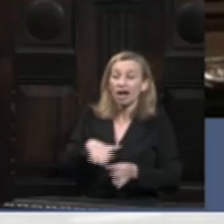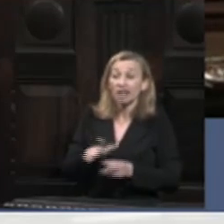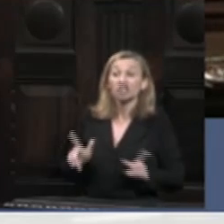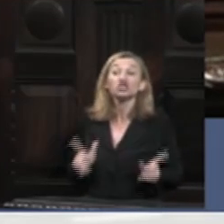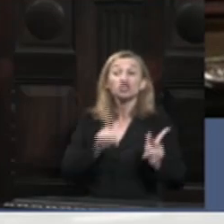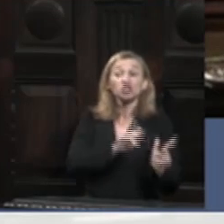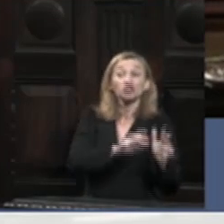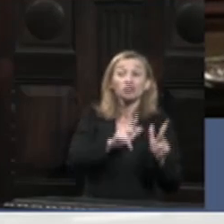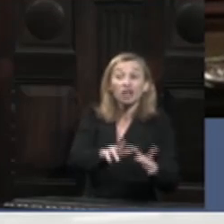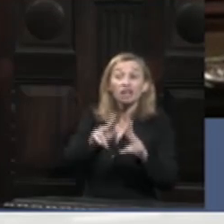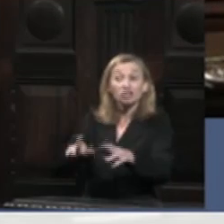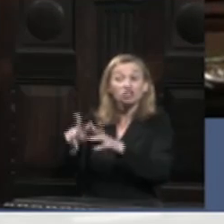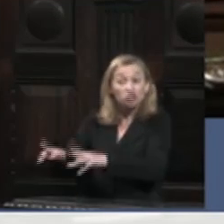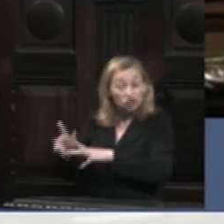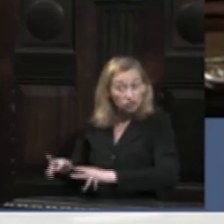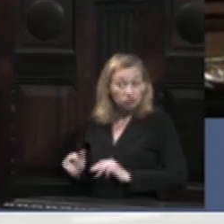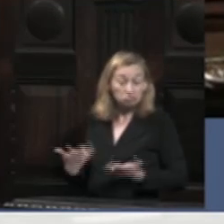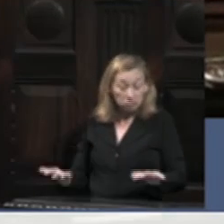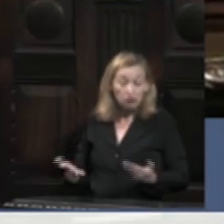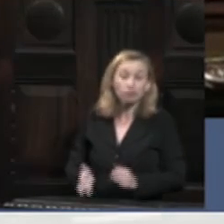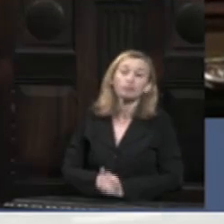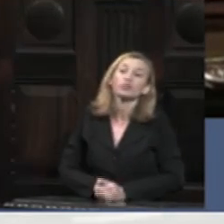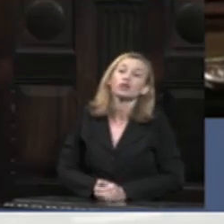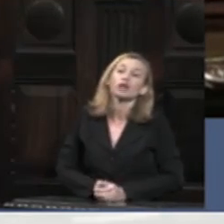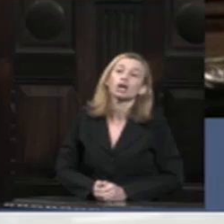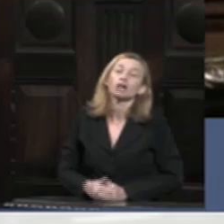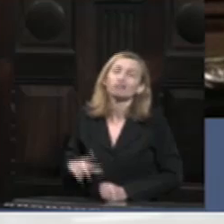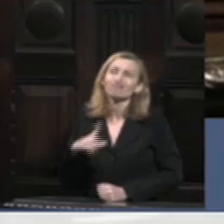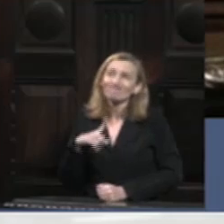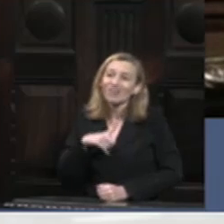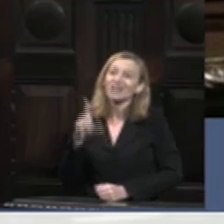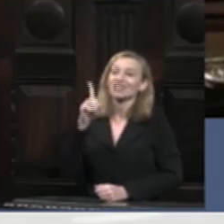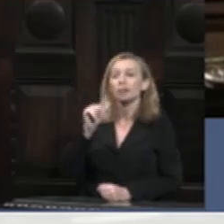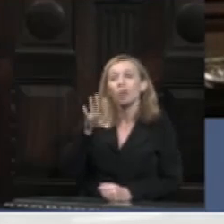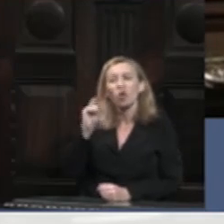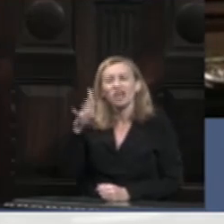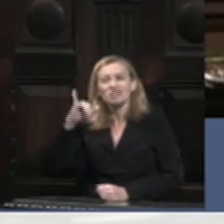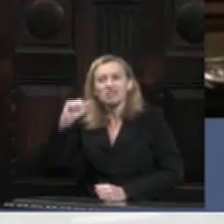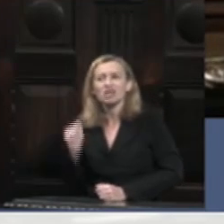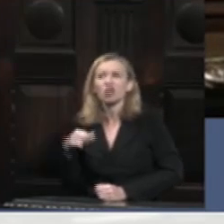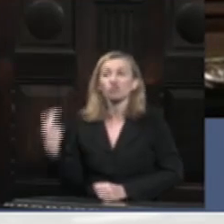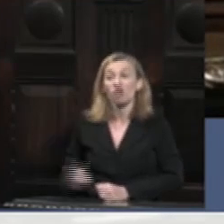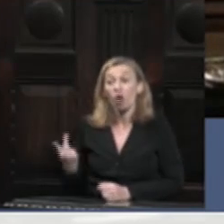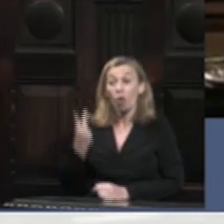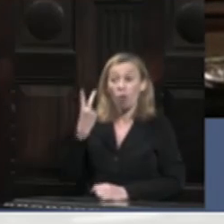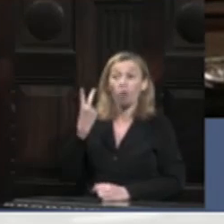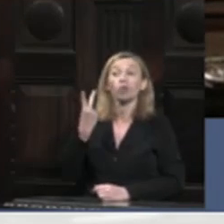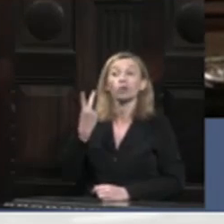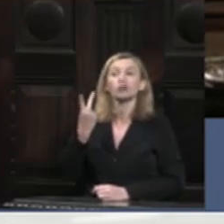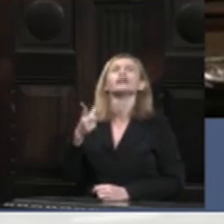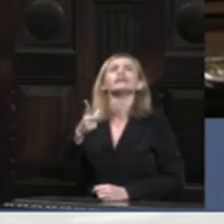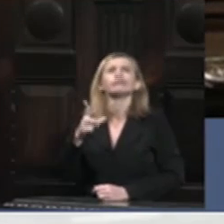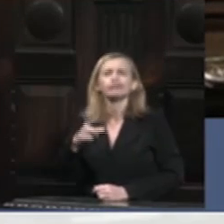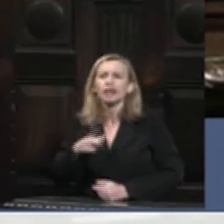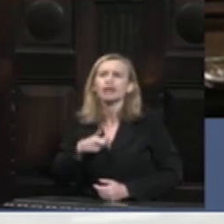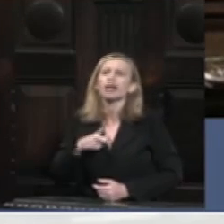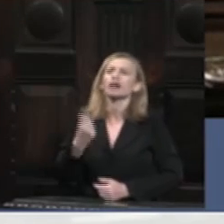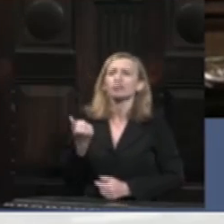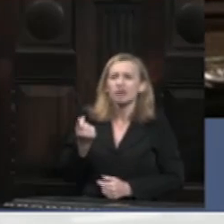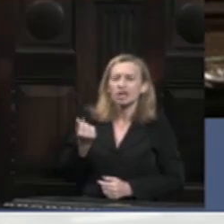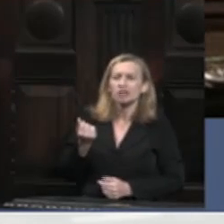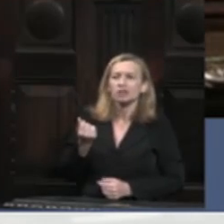que eu rotulo como neofascista. Isso me preocupa muitíssimo. Eu acho que esse será o grande